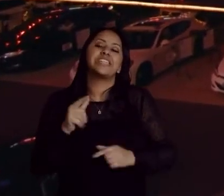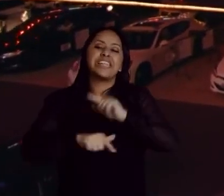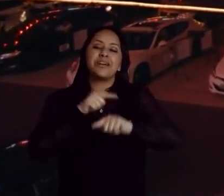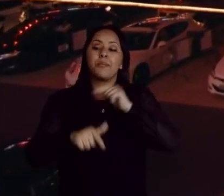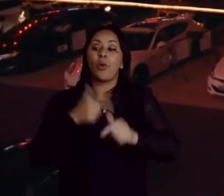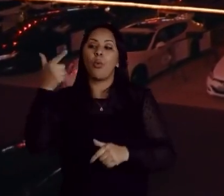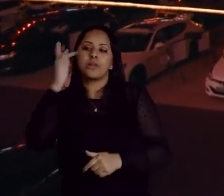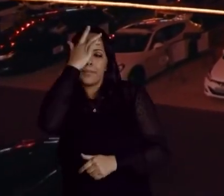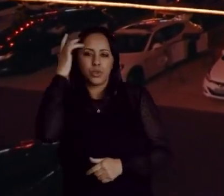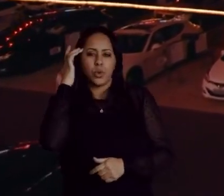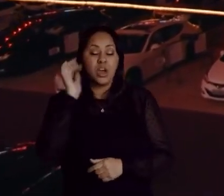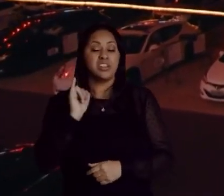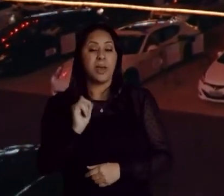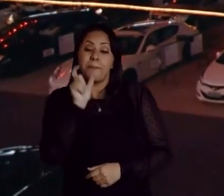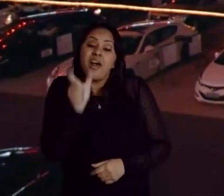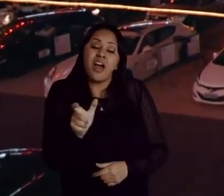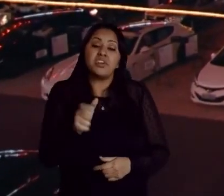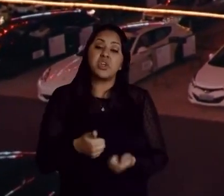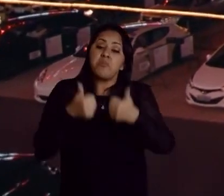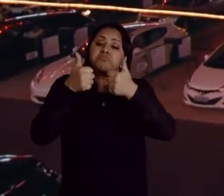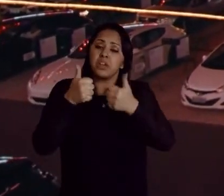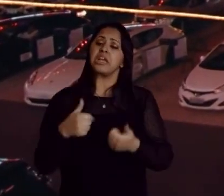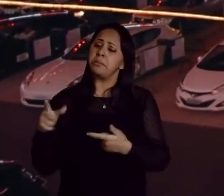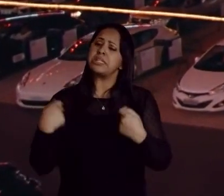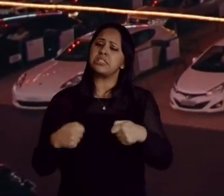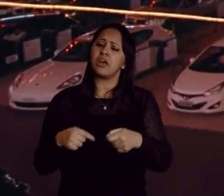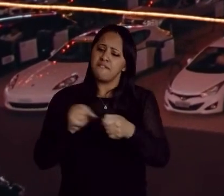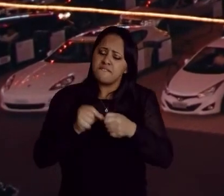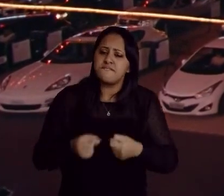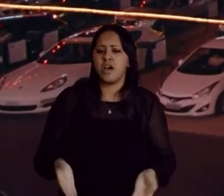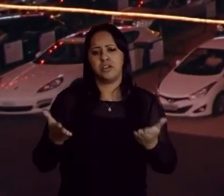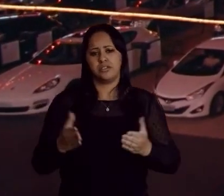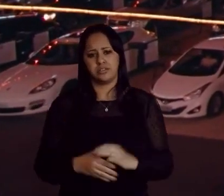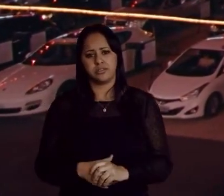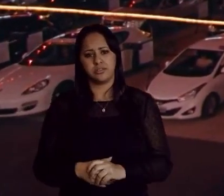com o outro. Se é palavra de afirmação que o seu cônjuge precisa, faça.